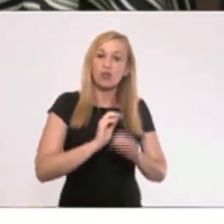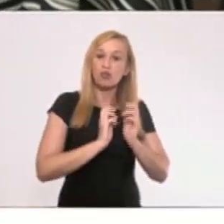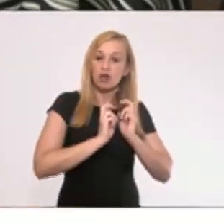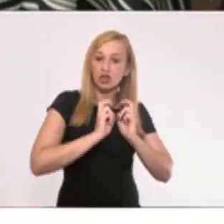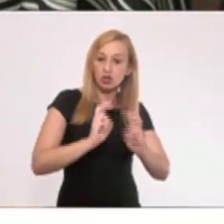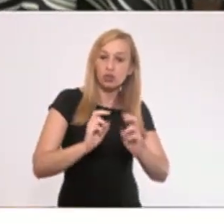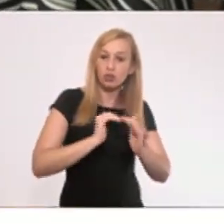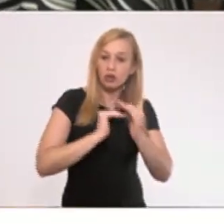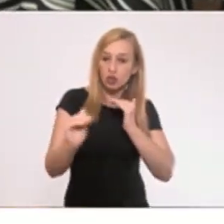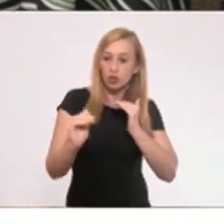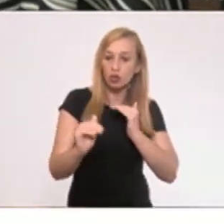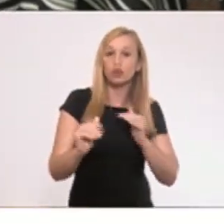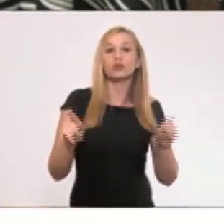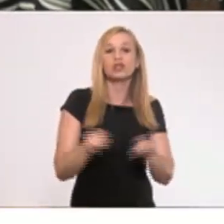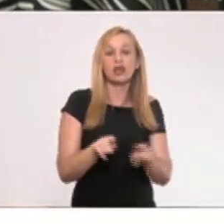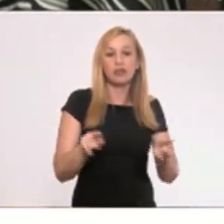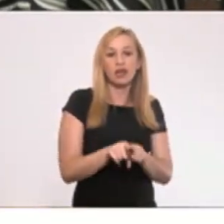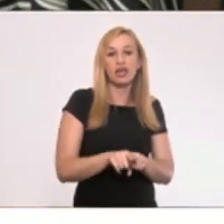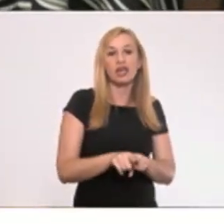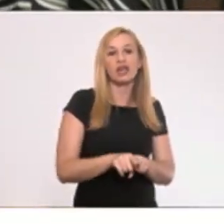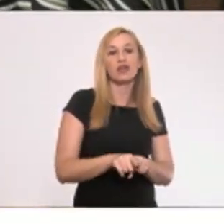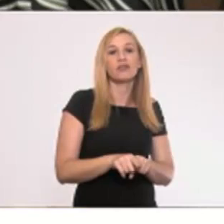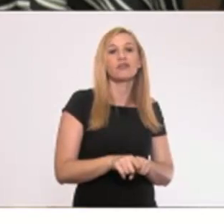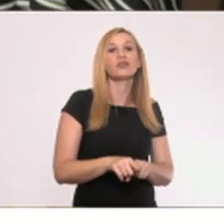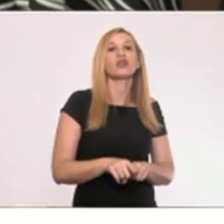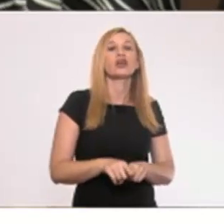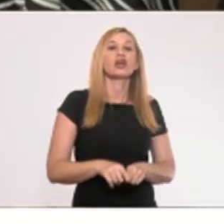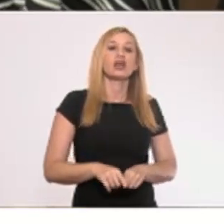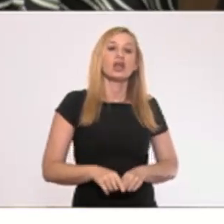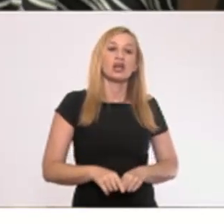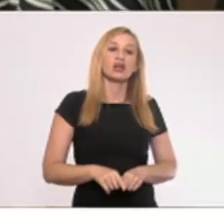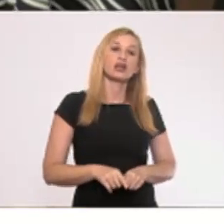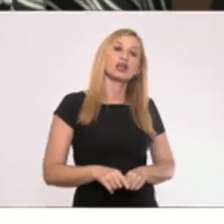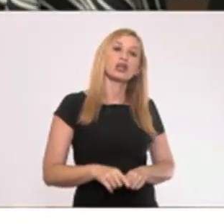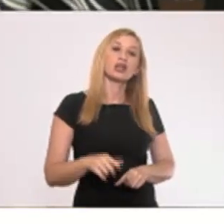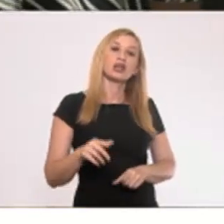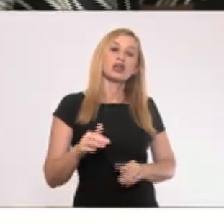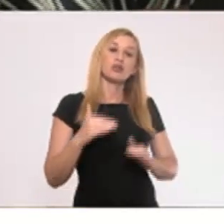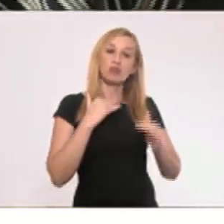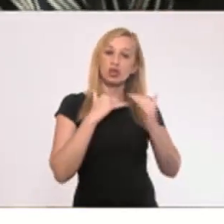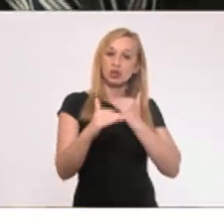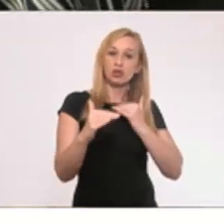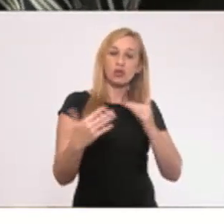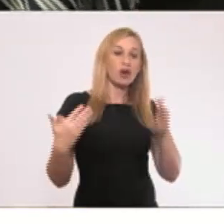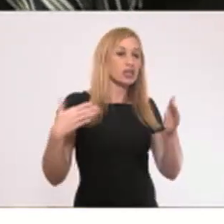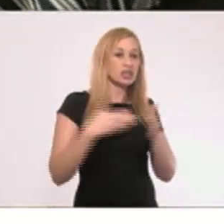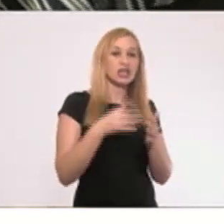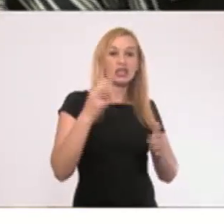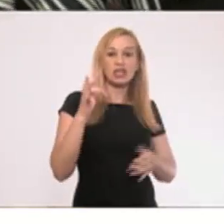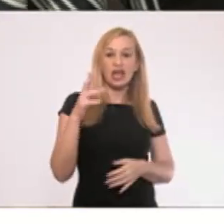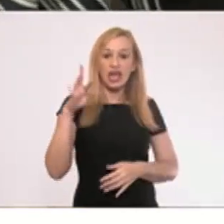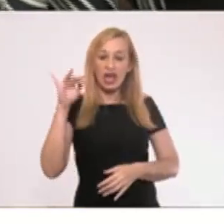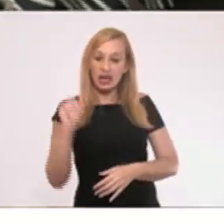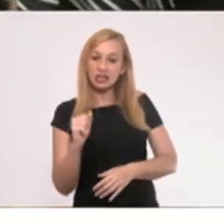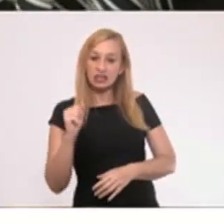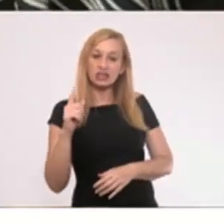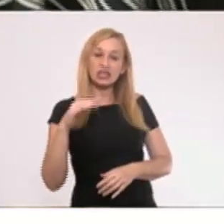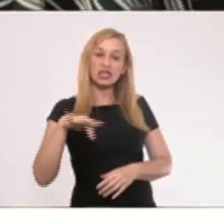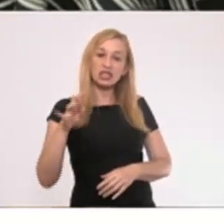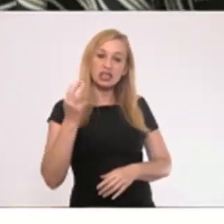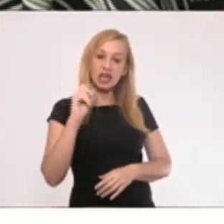fazer o alongamento da estação da Gávea do metrô até a estação Antera de Quintal. Pode ser que sim, mas tem que